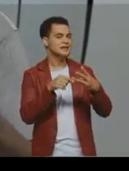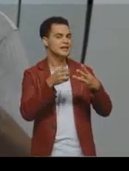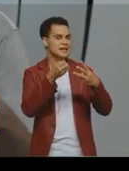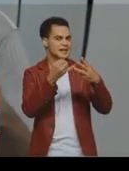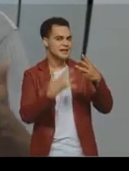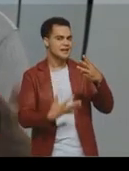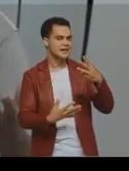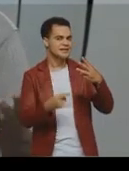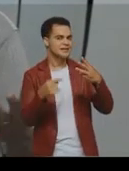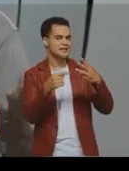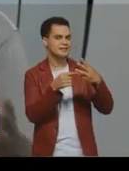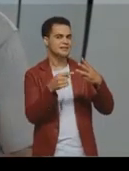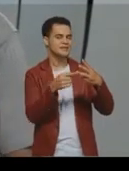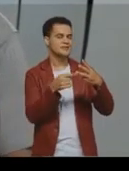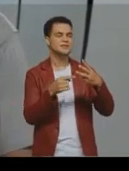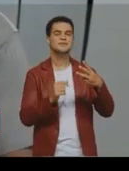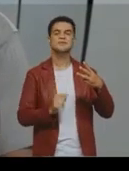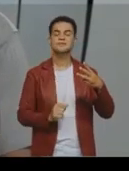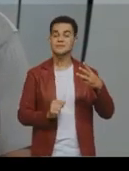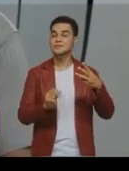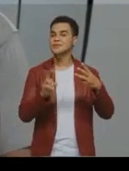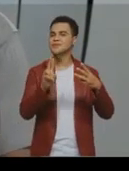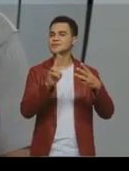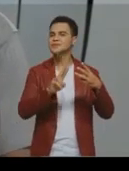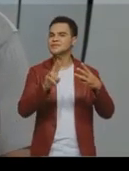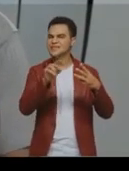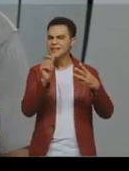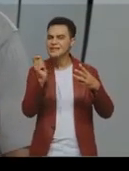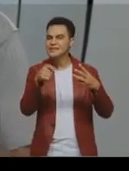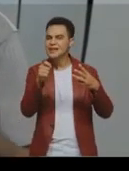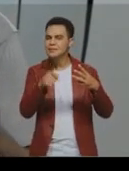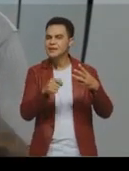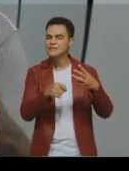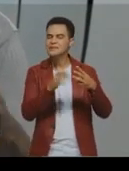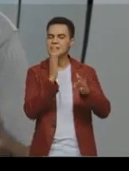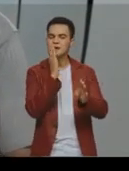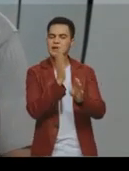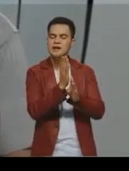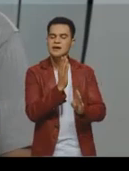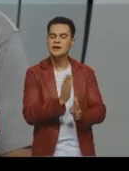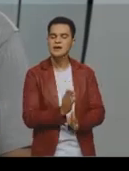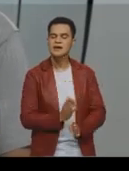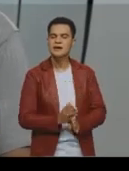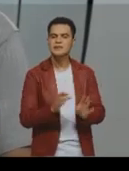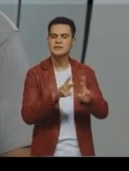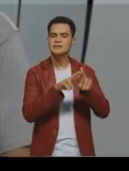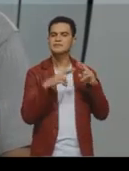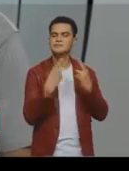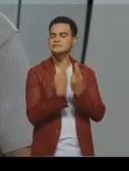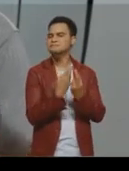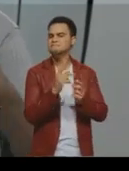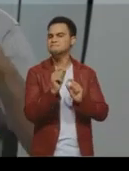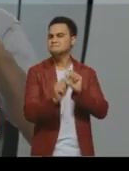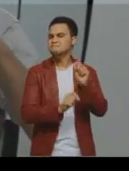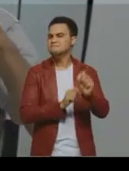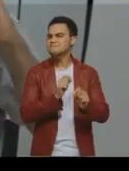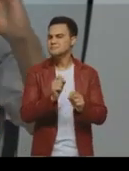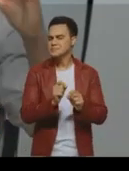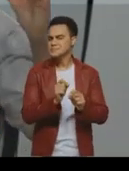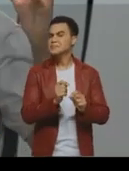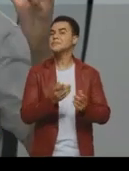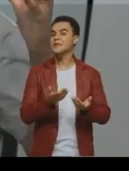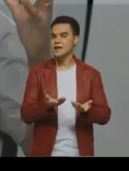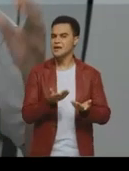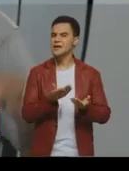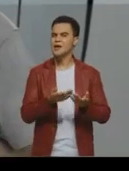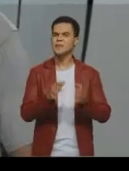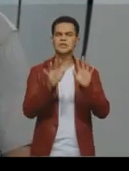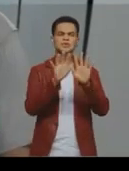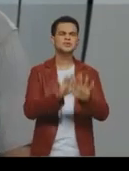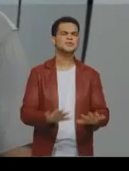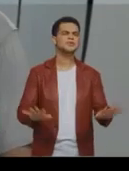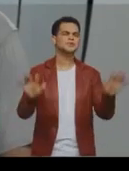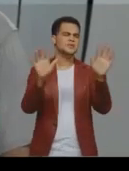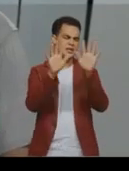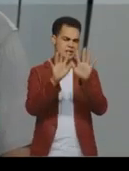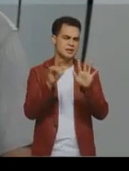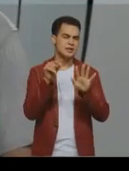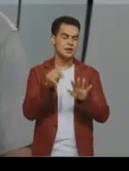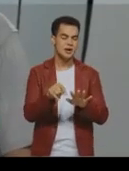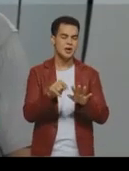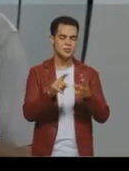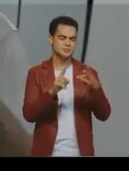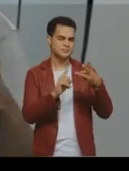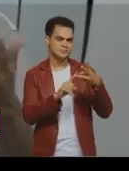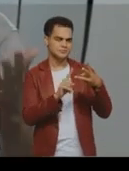uma terceira característica utilizada para classificar os reinos, também é uma classificação mais geral ainda, é